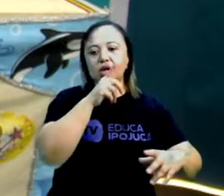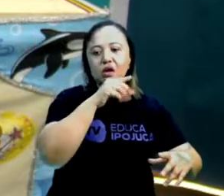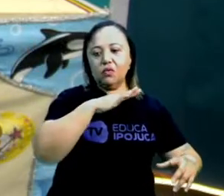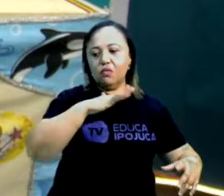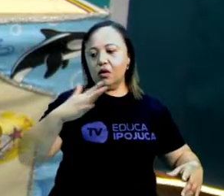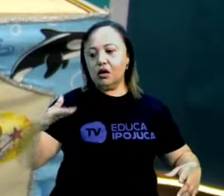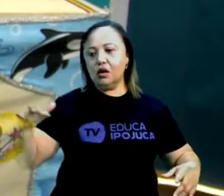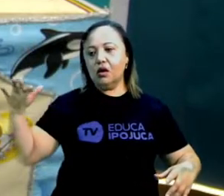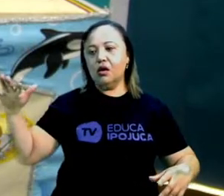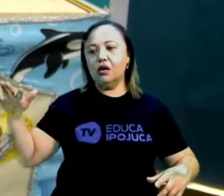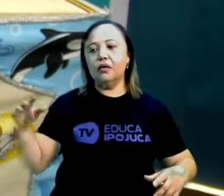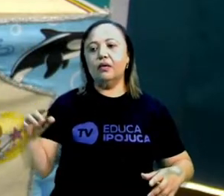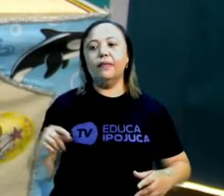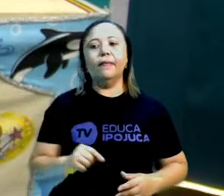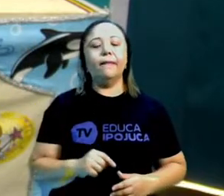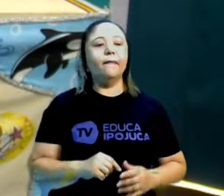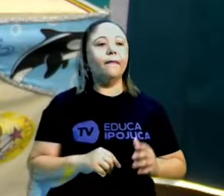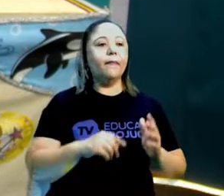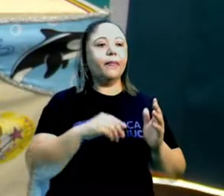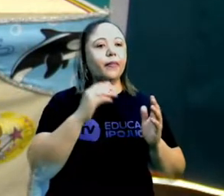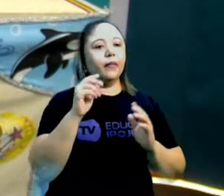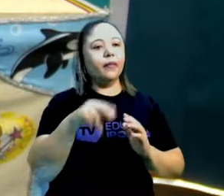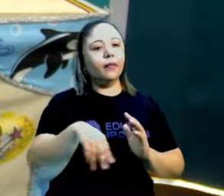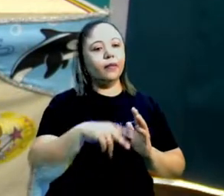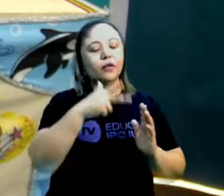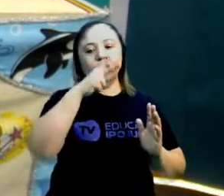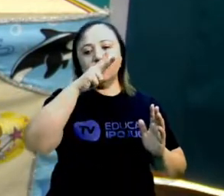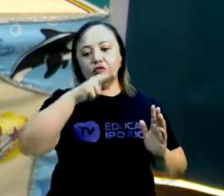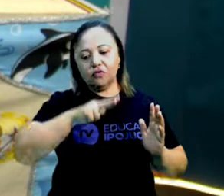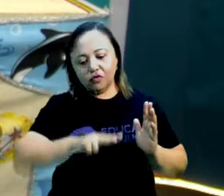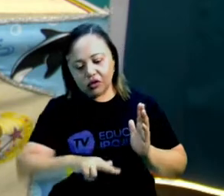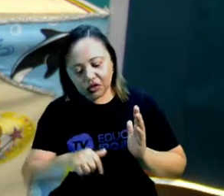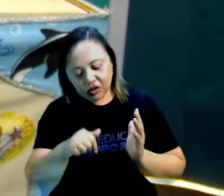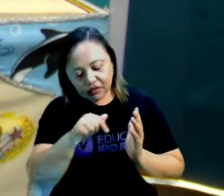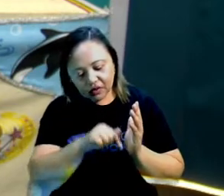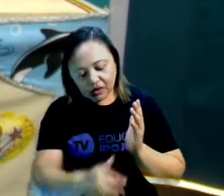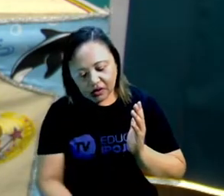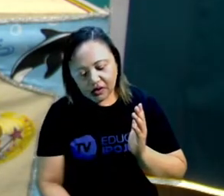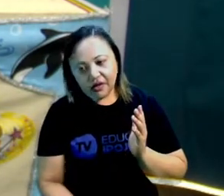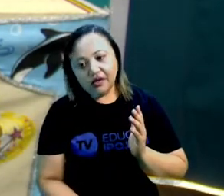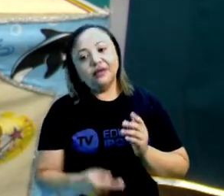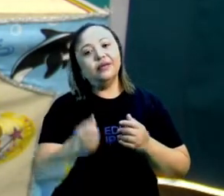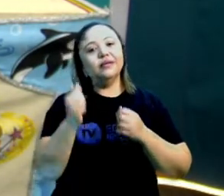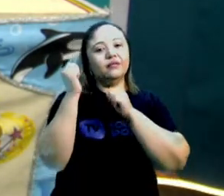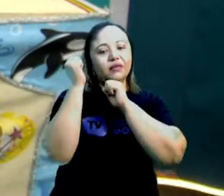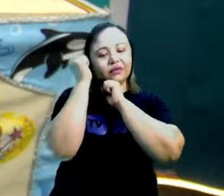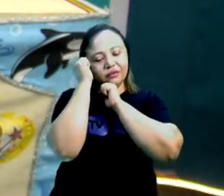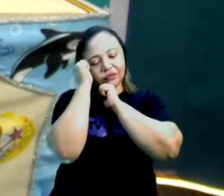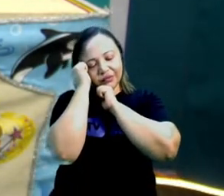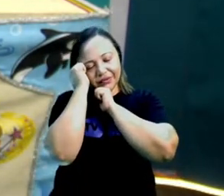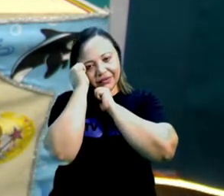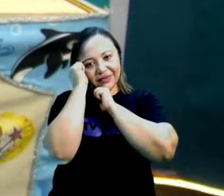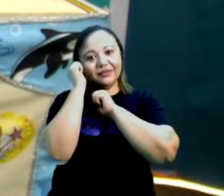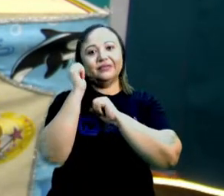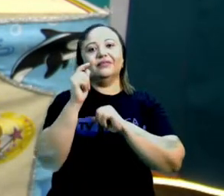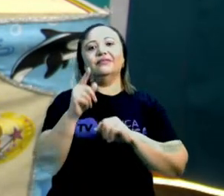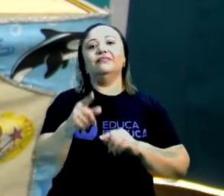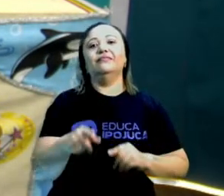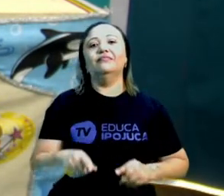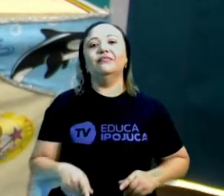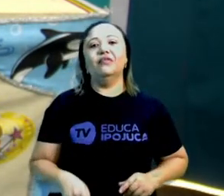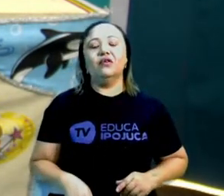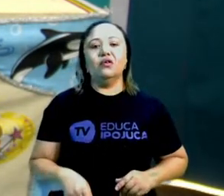todas as coisas. E sabe o que Jonas estava fazendo? Dormindo. Isso mesmo. dormindo, crianças,